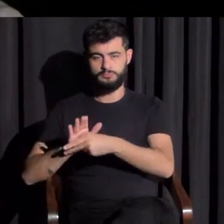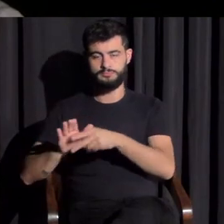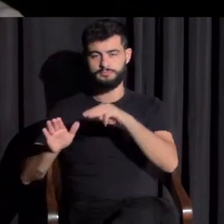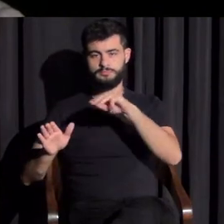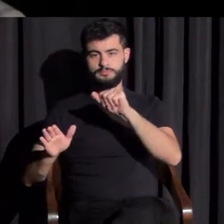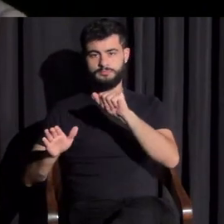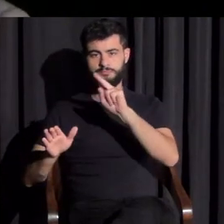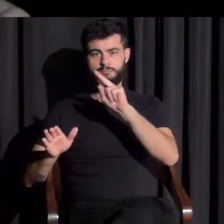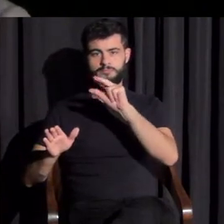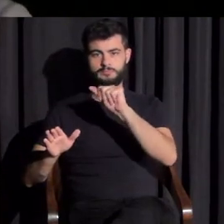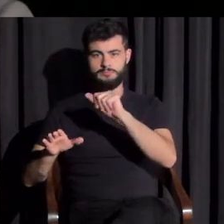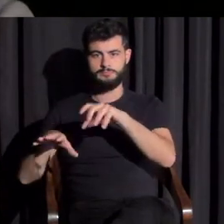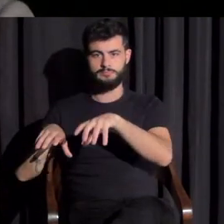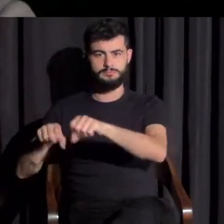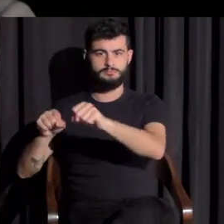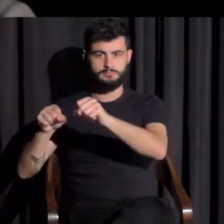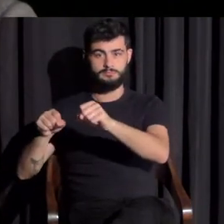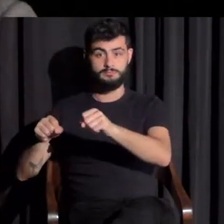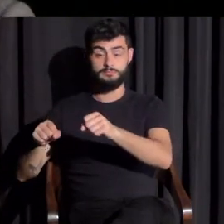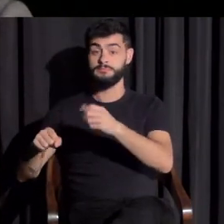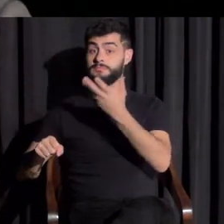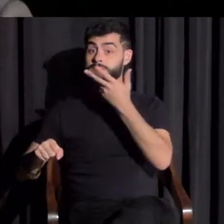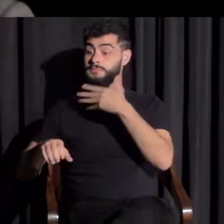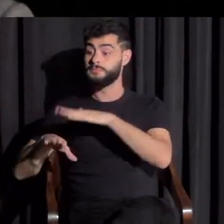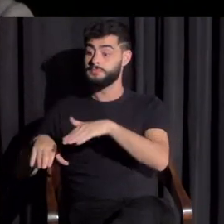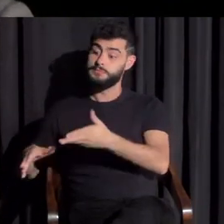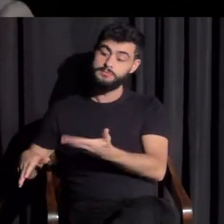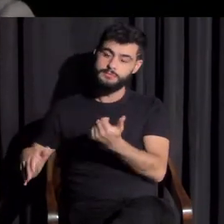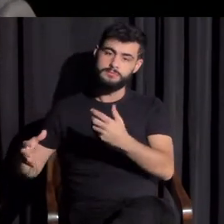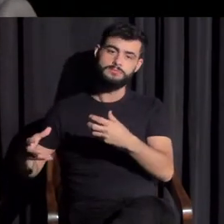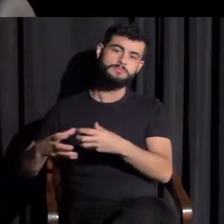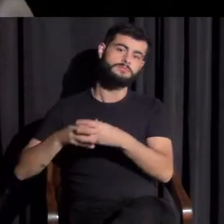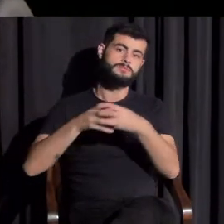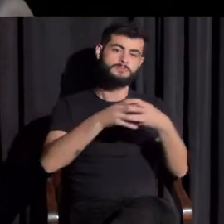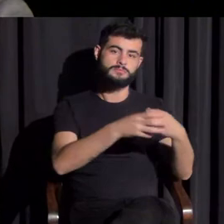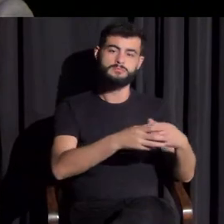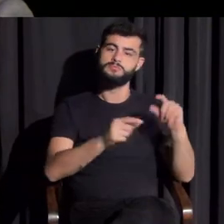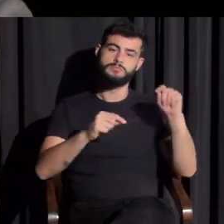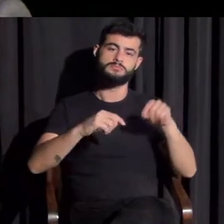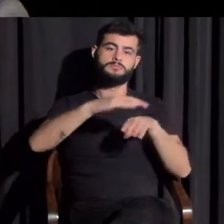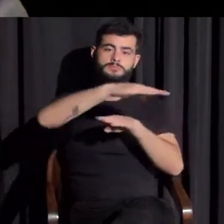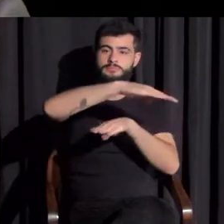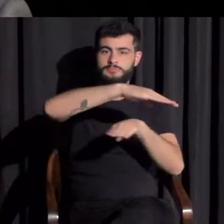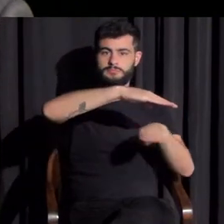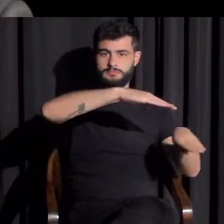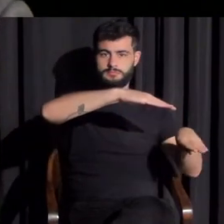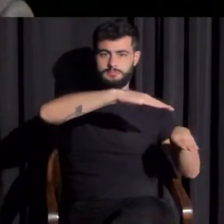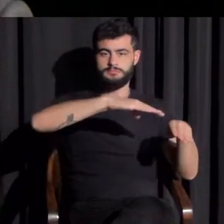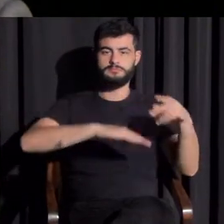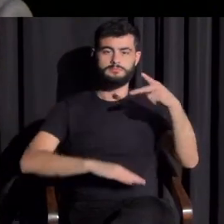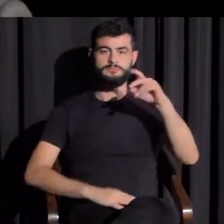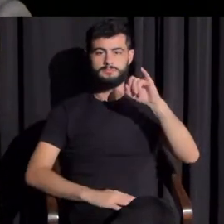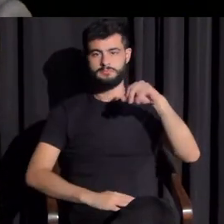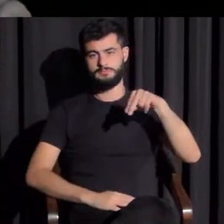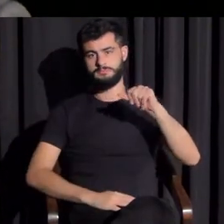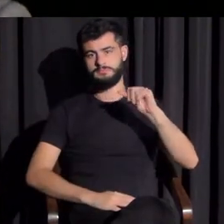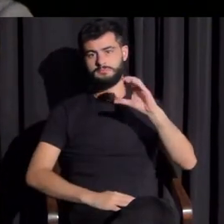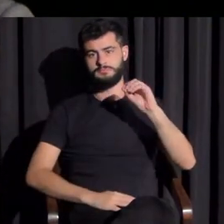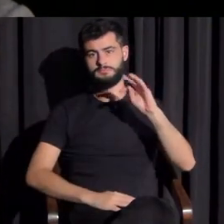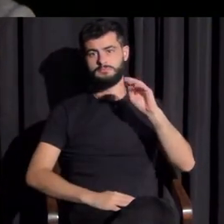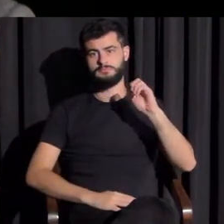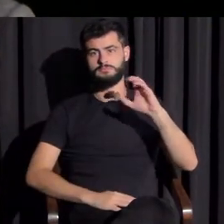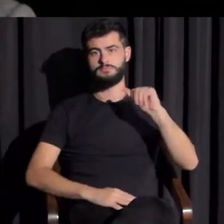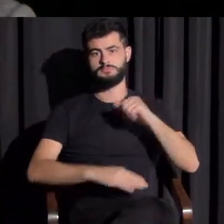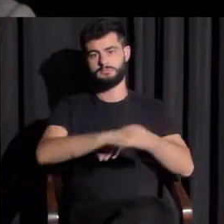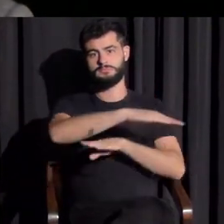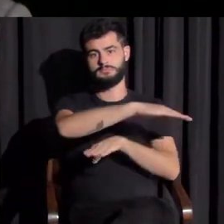na Pinacoteca, né. Para quem conhece a região, sabe que a Pinacoteca e a ocupação Mauá são muito, muito próximas,